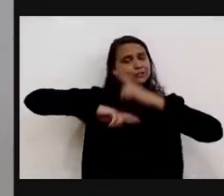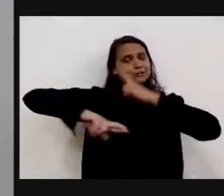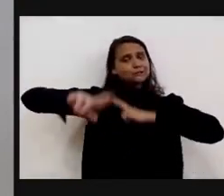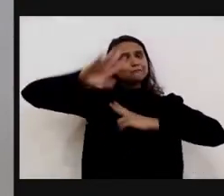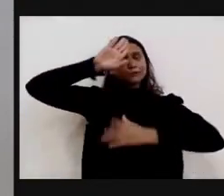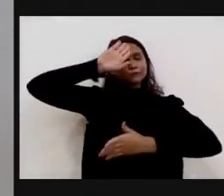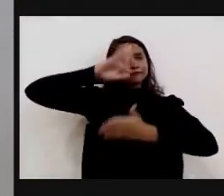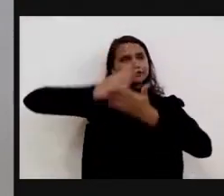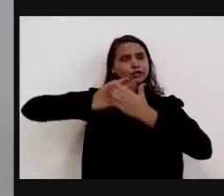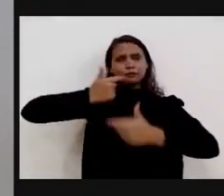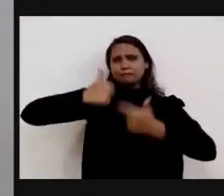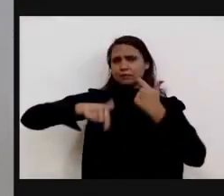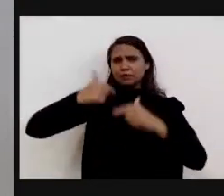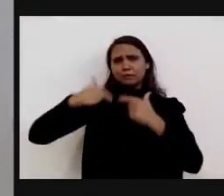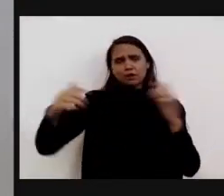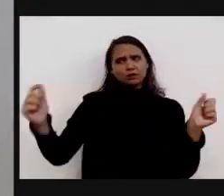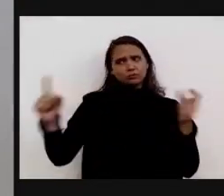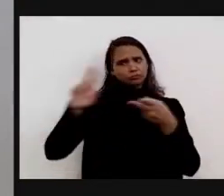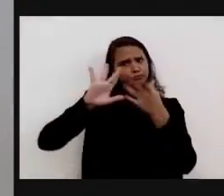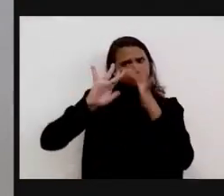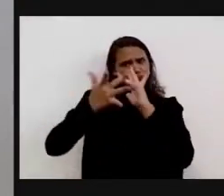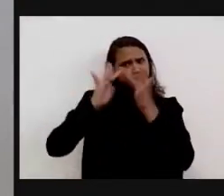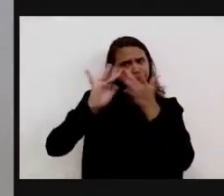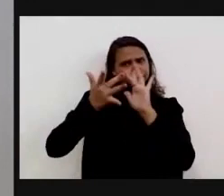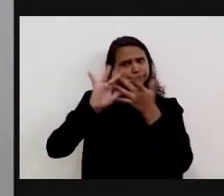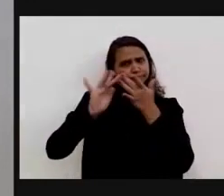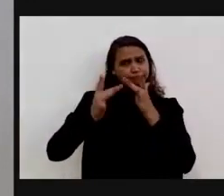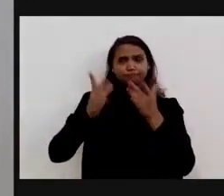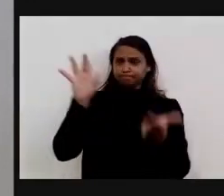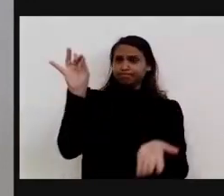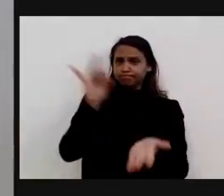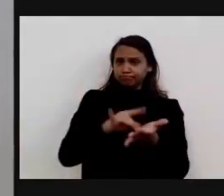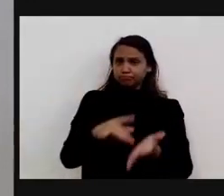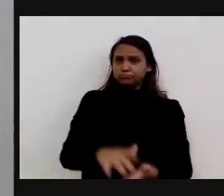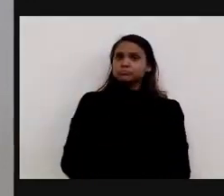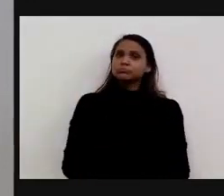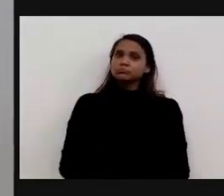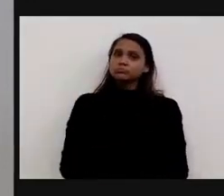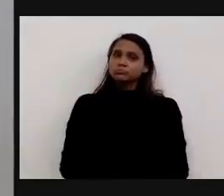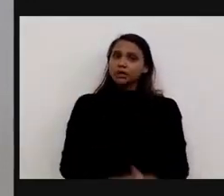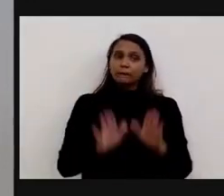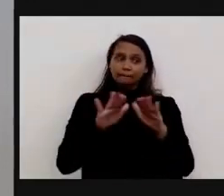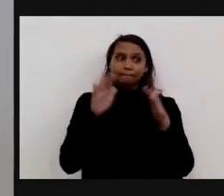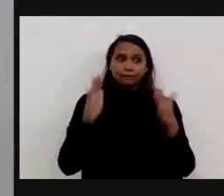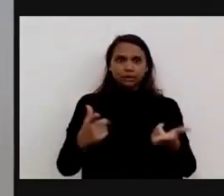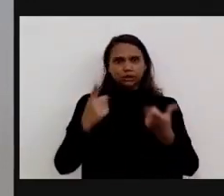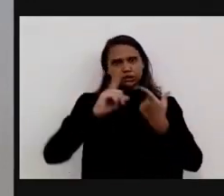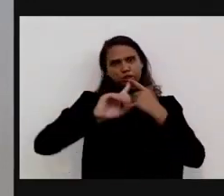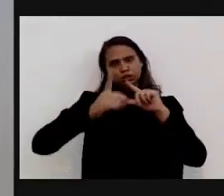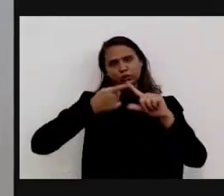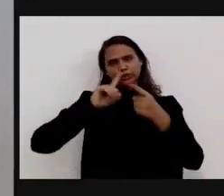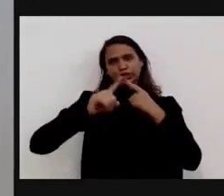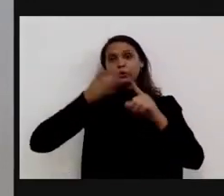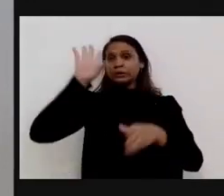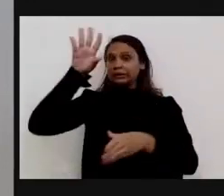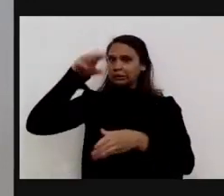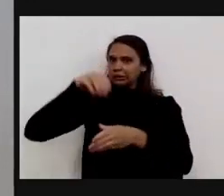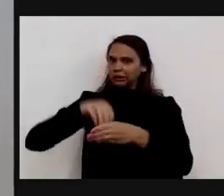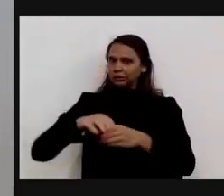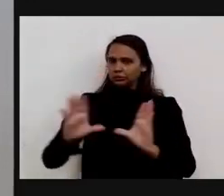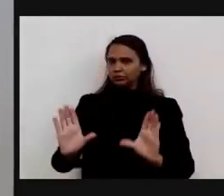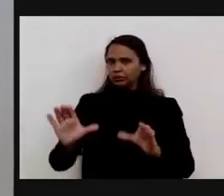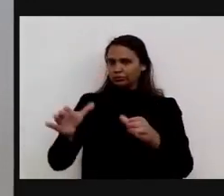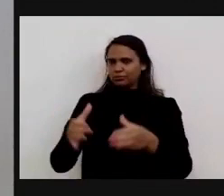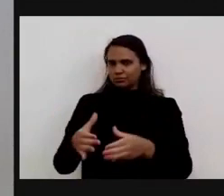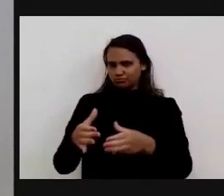fazer alguns alguns tipos de negociações políticas legítimas em meses de negociações ali na própria comissão e